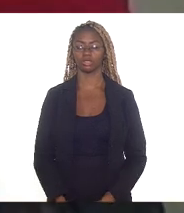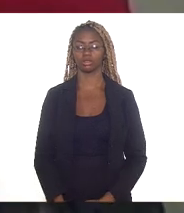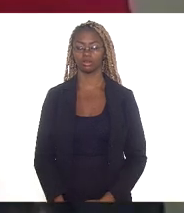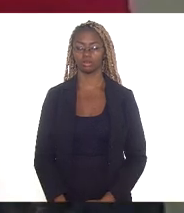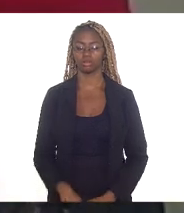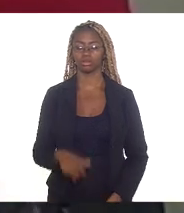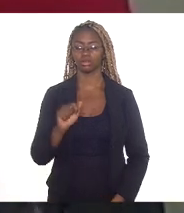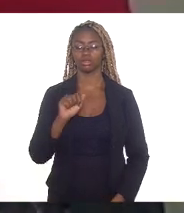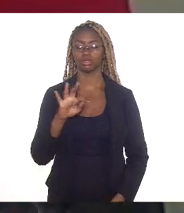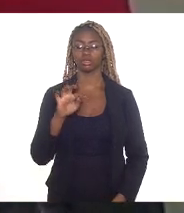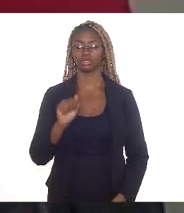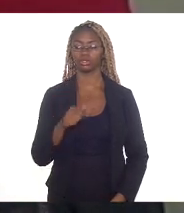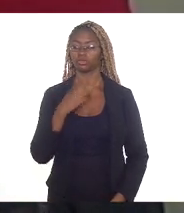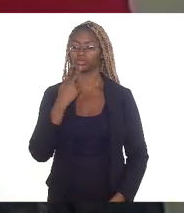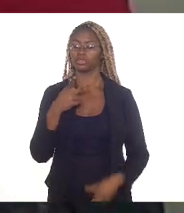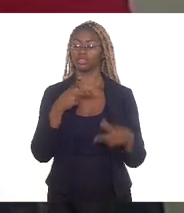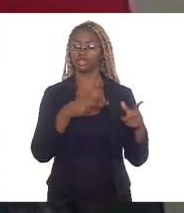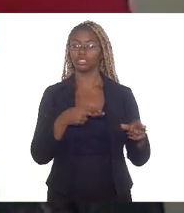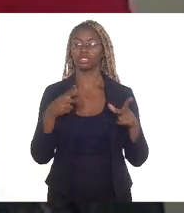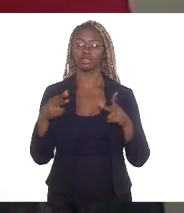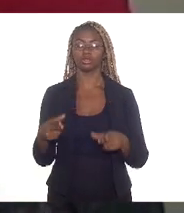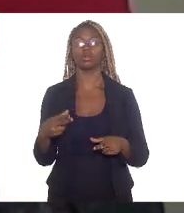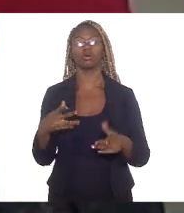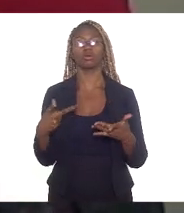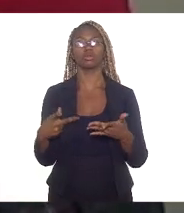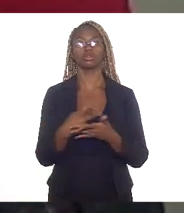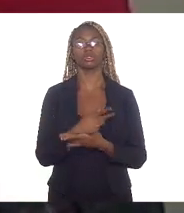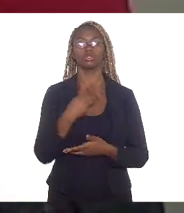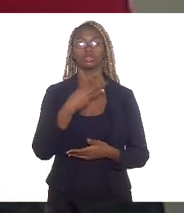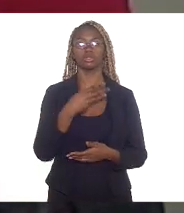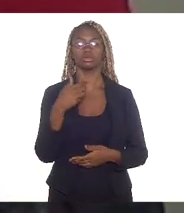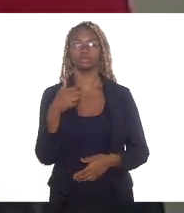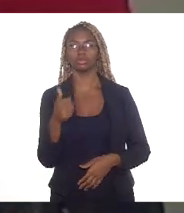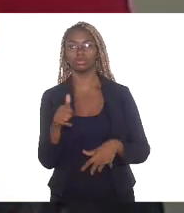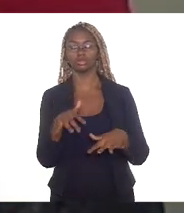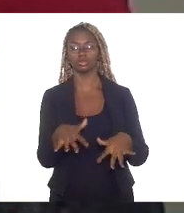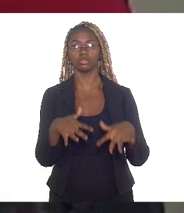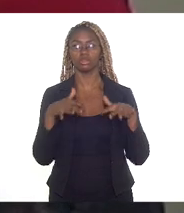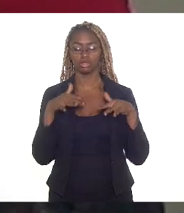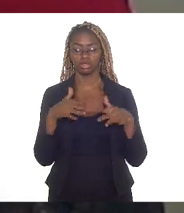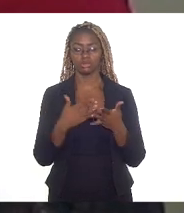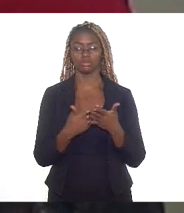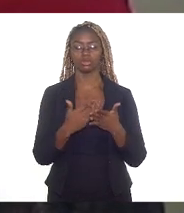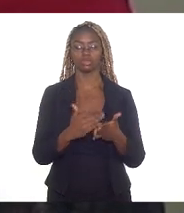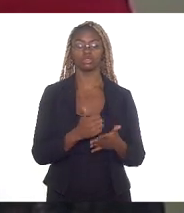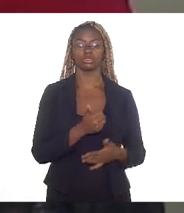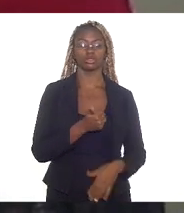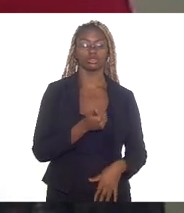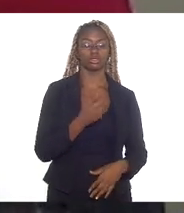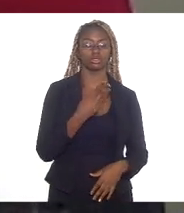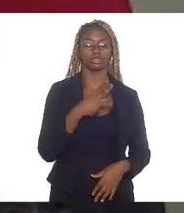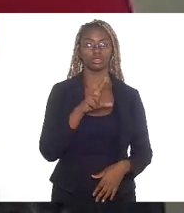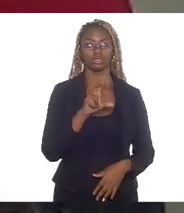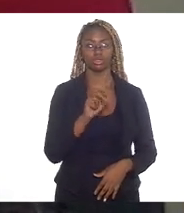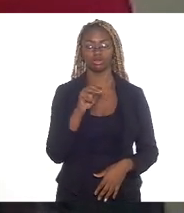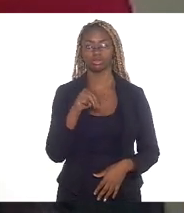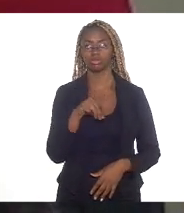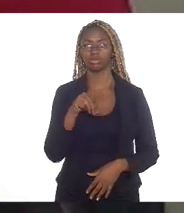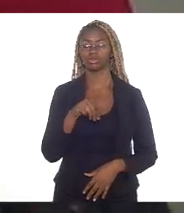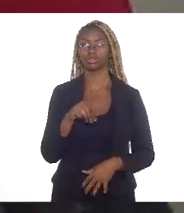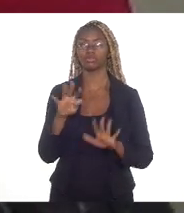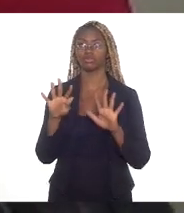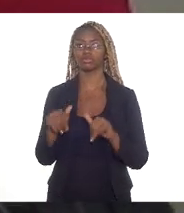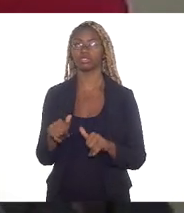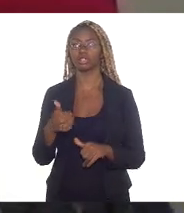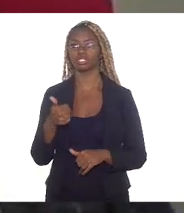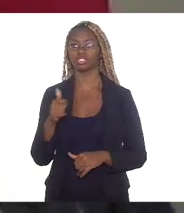ata reflete com exatidão o ocorrido na 31ª sessão ordinária, que, iniciada às 13h50, encerrou-se